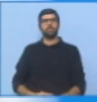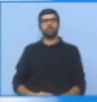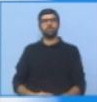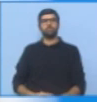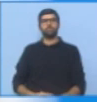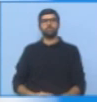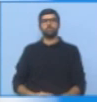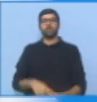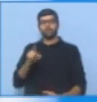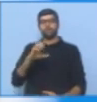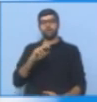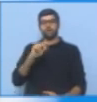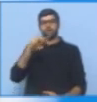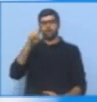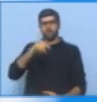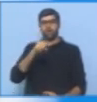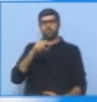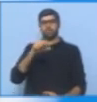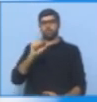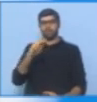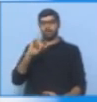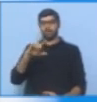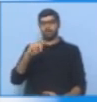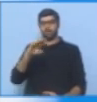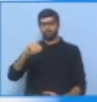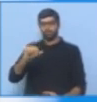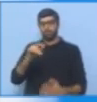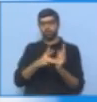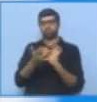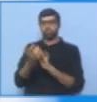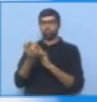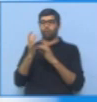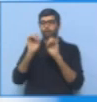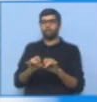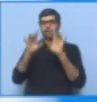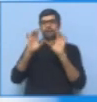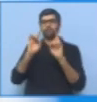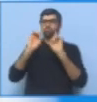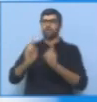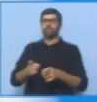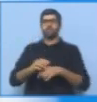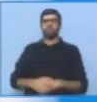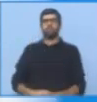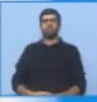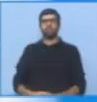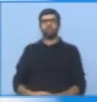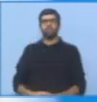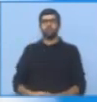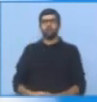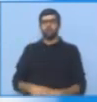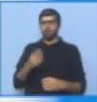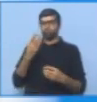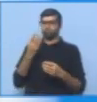Foi assim que em Caná da Galileia Jesus deu início aos seus milagres. Manifestou a